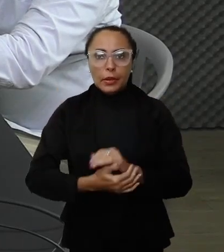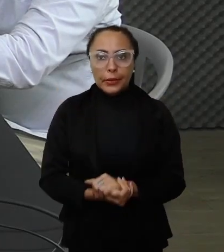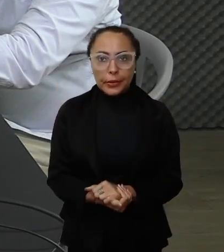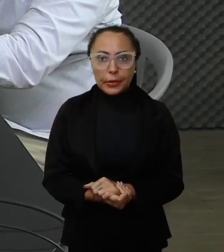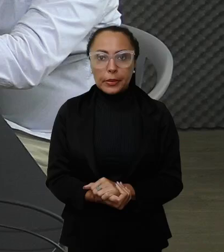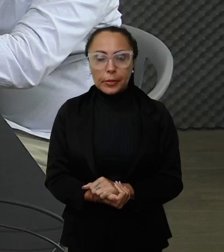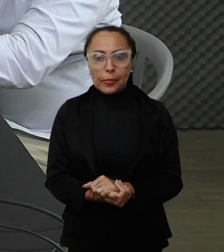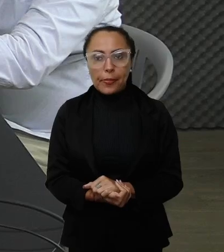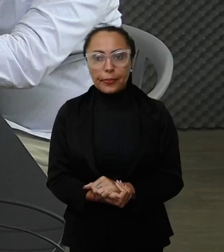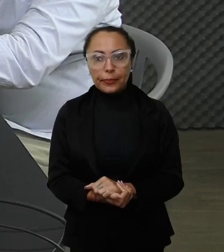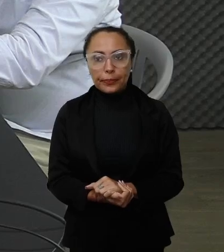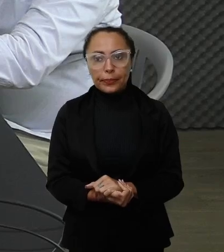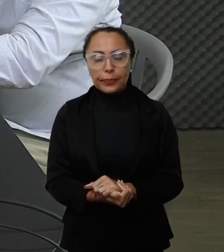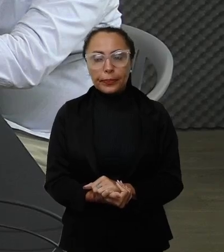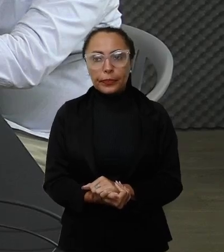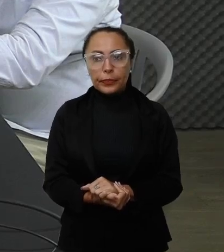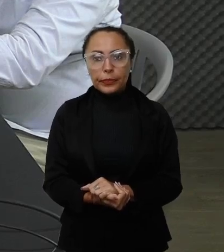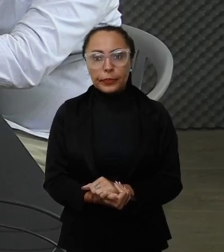volta. Né?